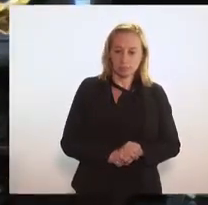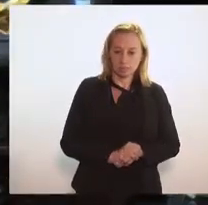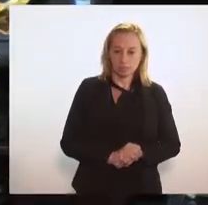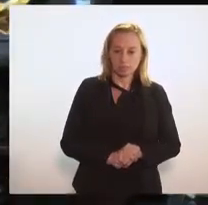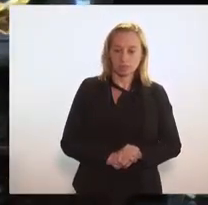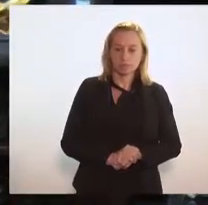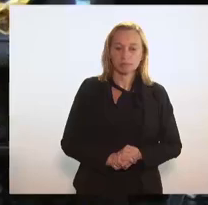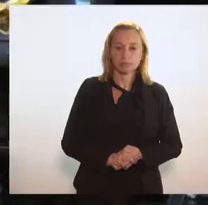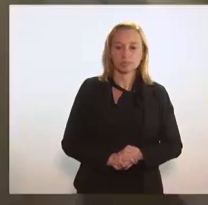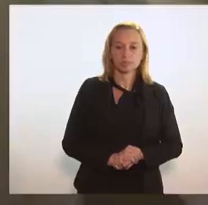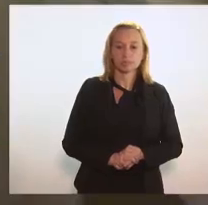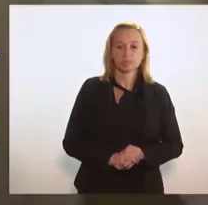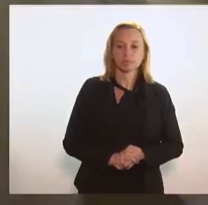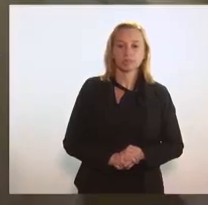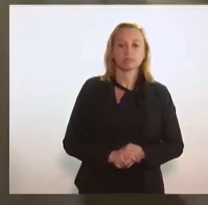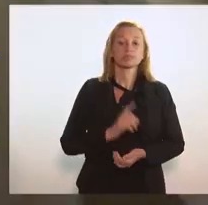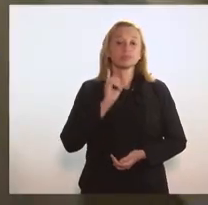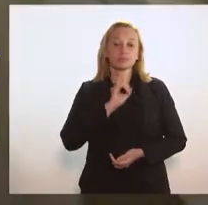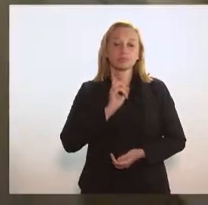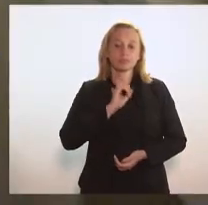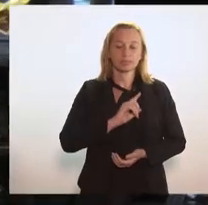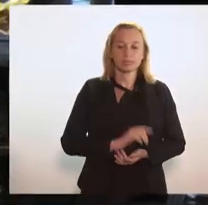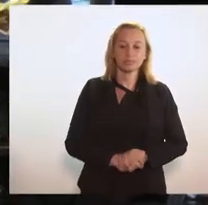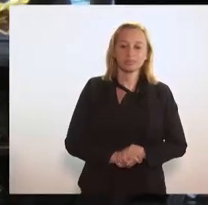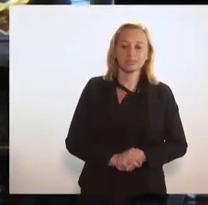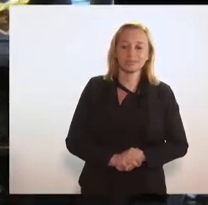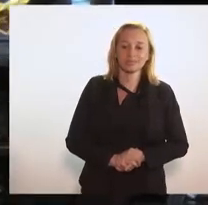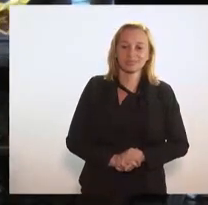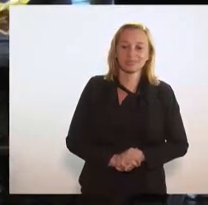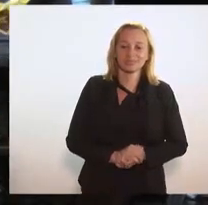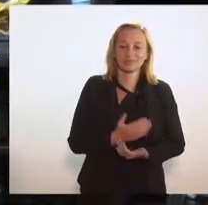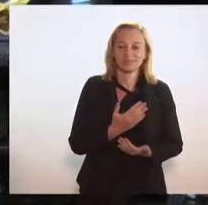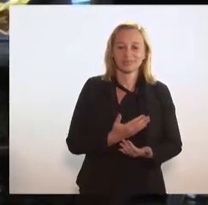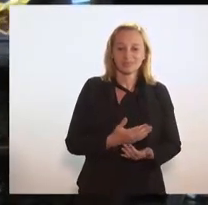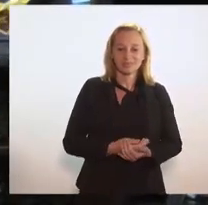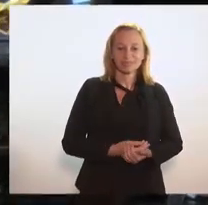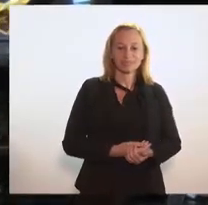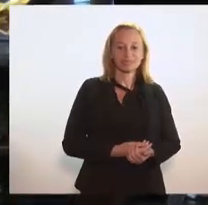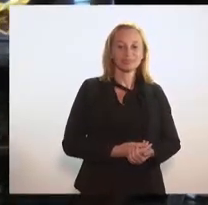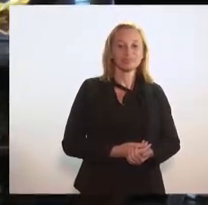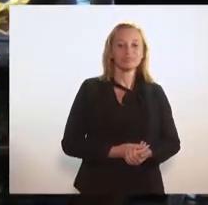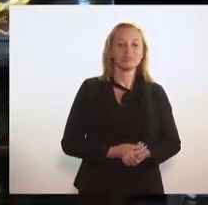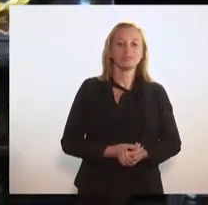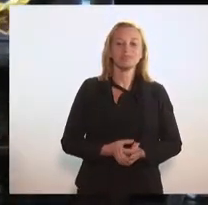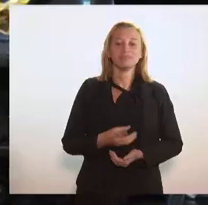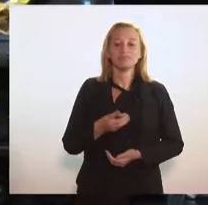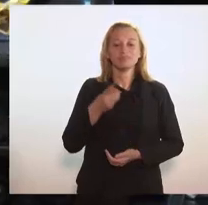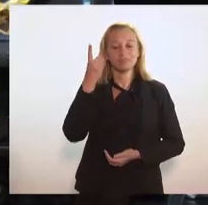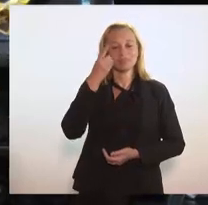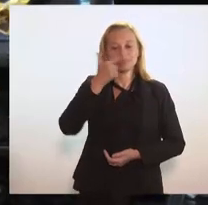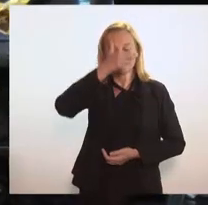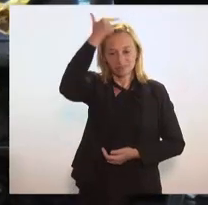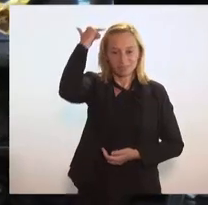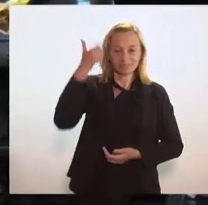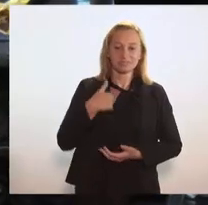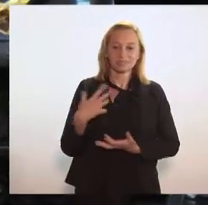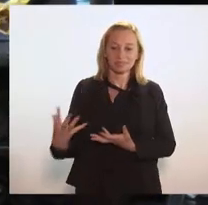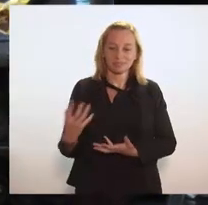e esse caso para Minas Gerais o Luís eu quase que semanalmente eu recebo